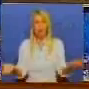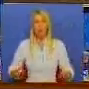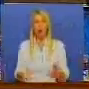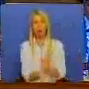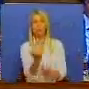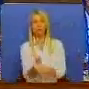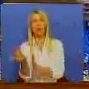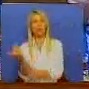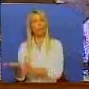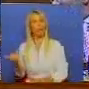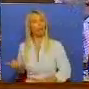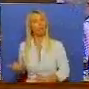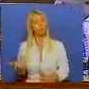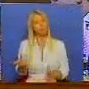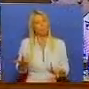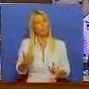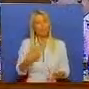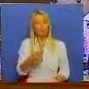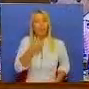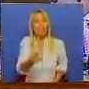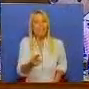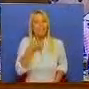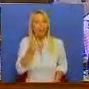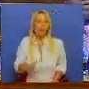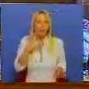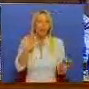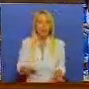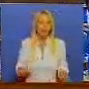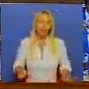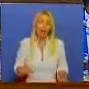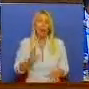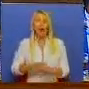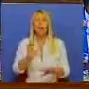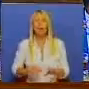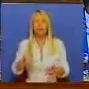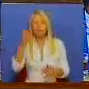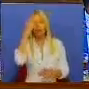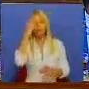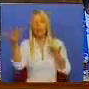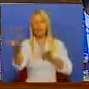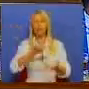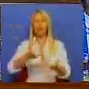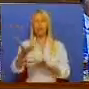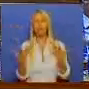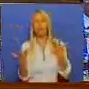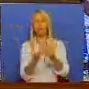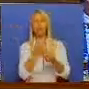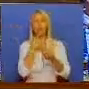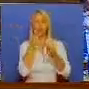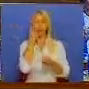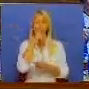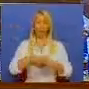benigno na expressão que uso, relativamente à capacidade negocial com os produtores e os